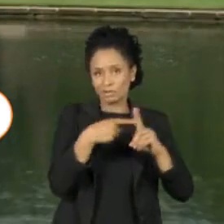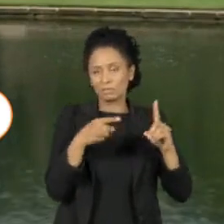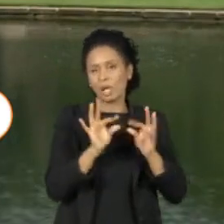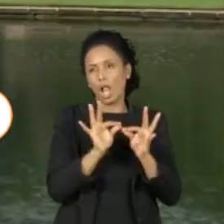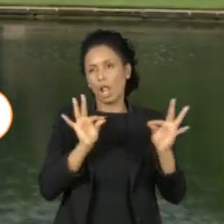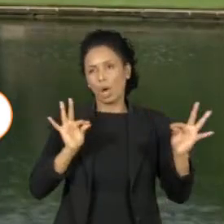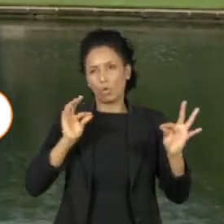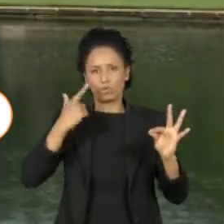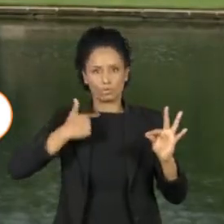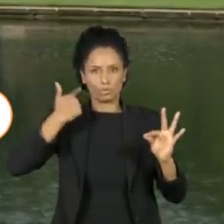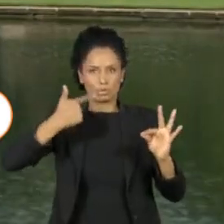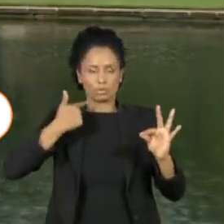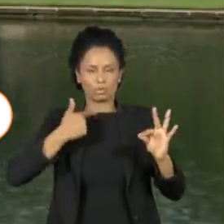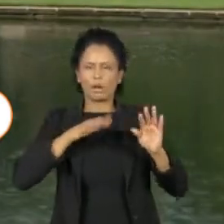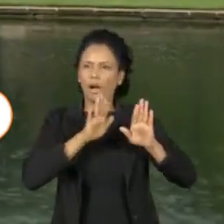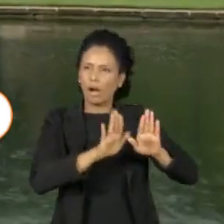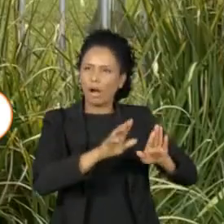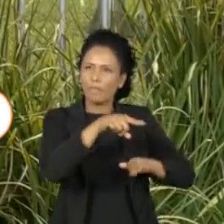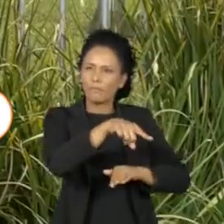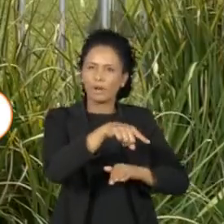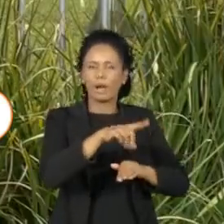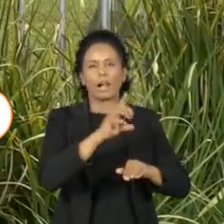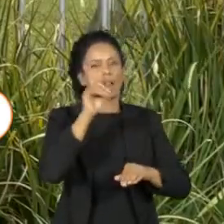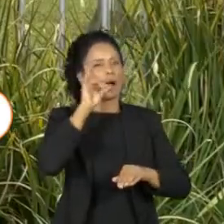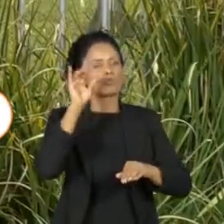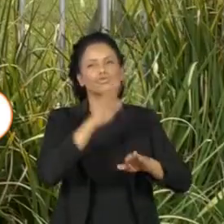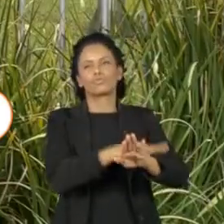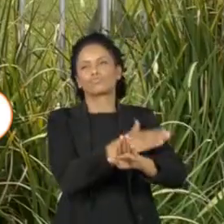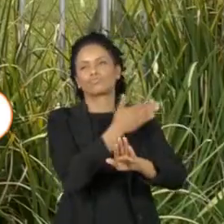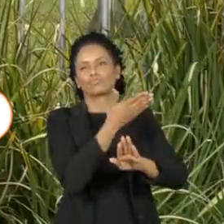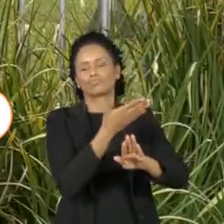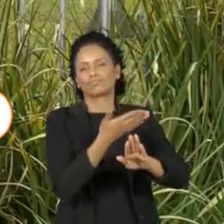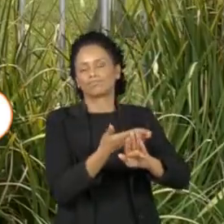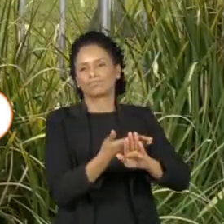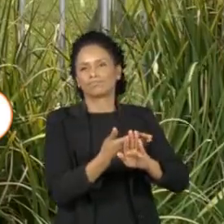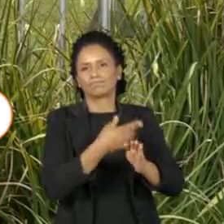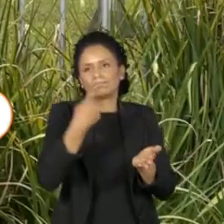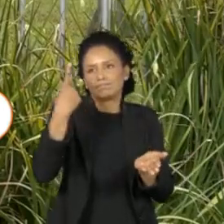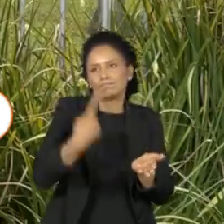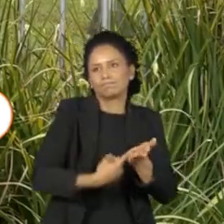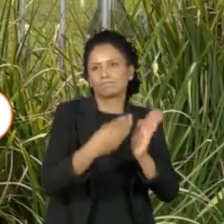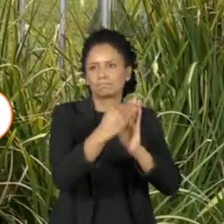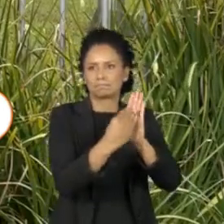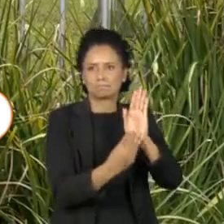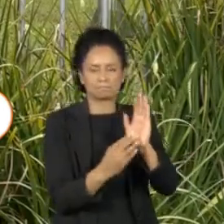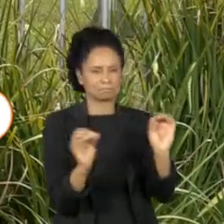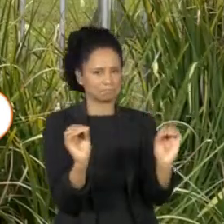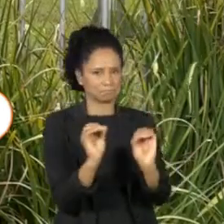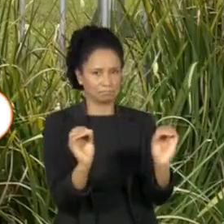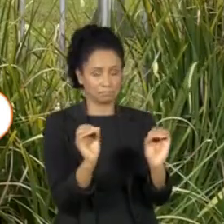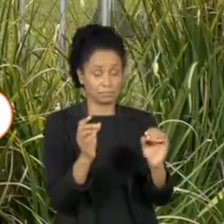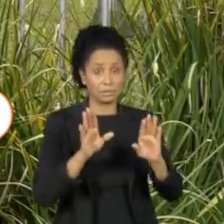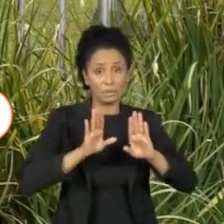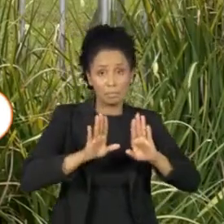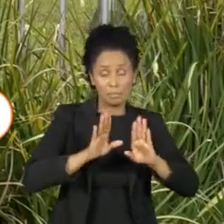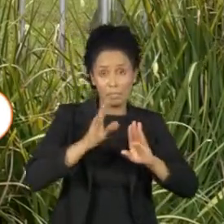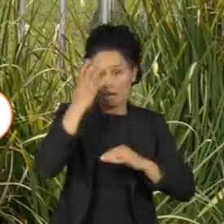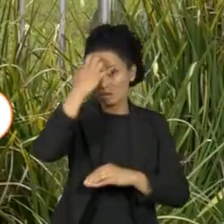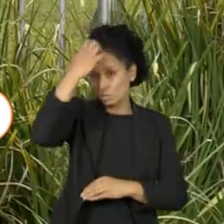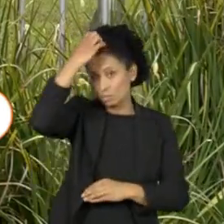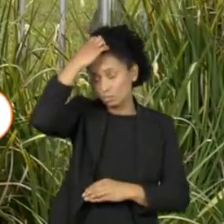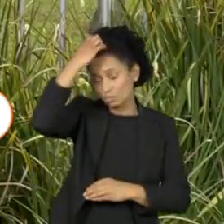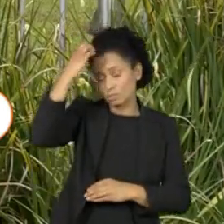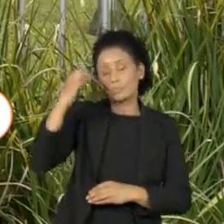Londres. Ele deve ficar por lá durante todo o dia, sem compromissos oficiais na agenda. Já o príncipe William, que agora